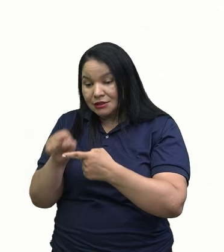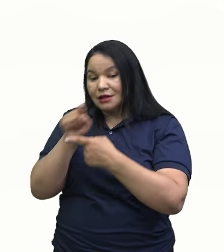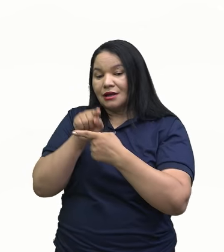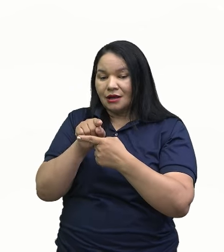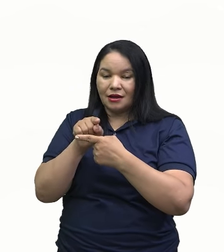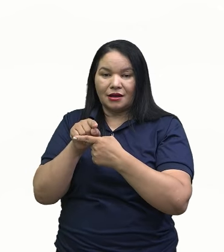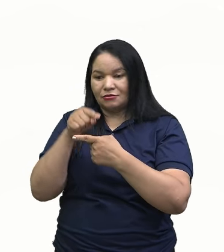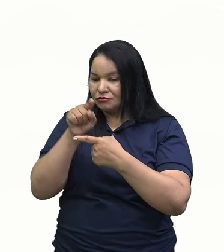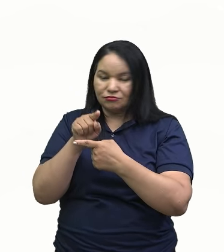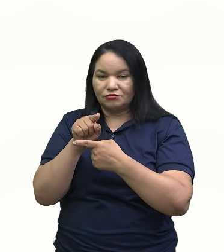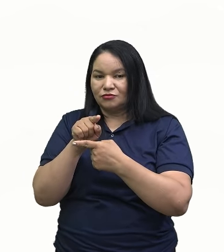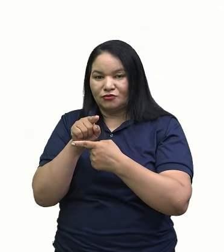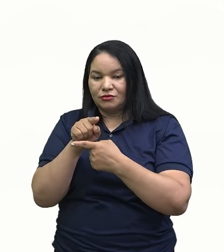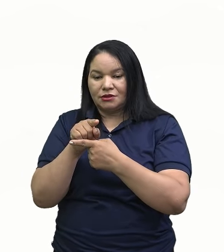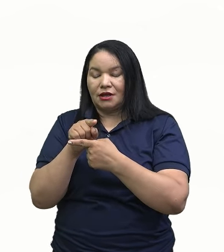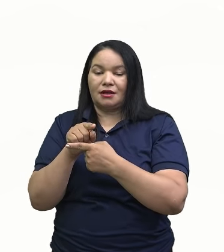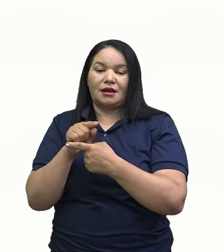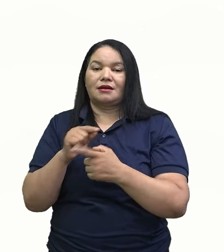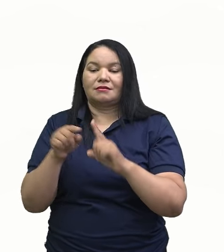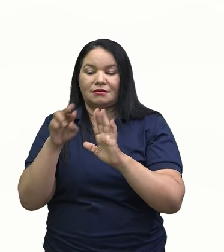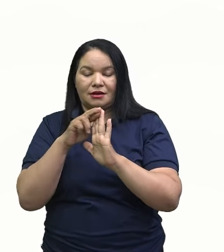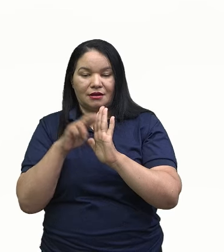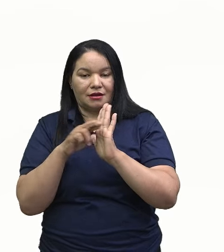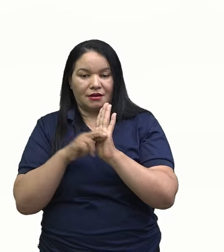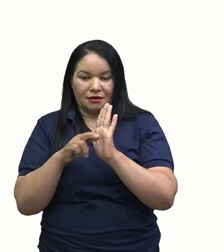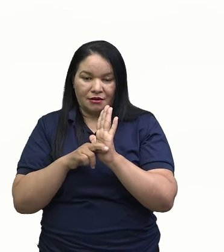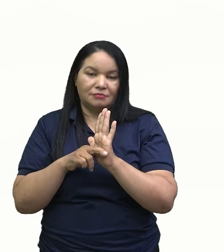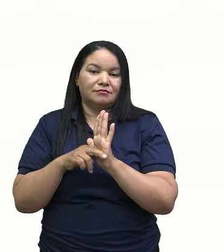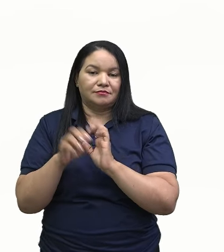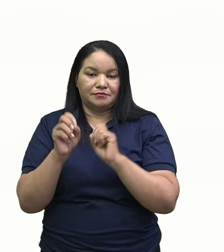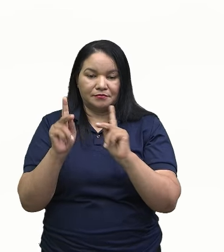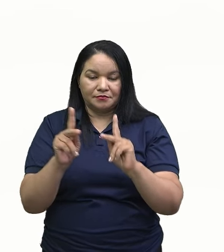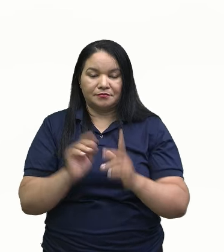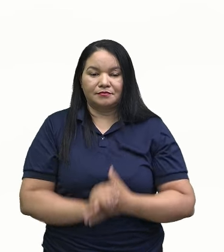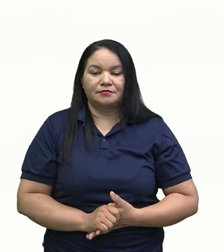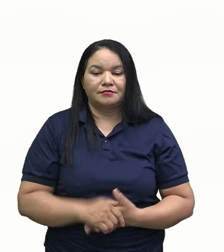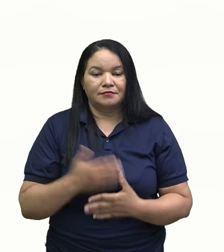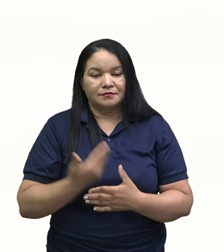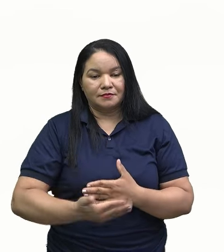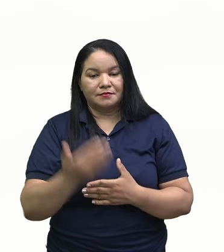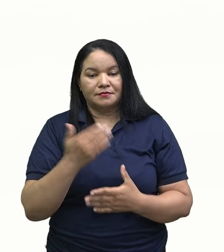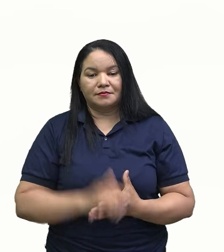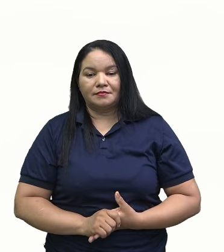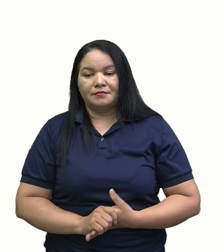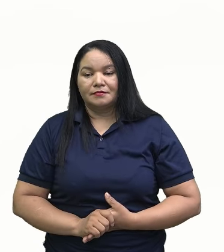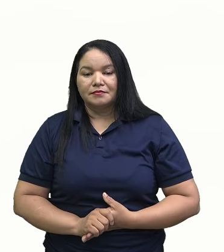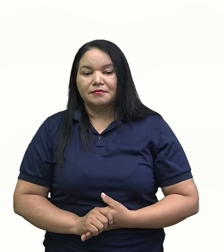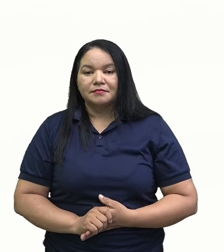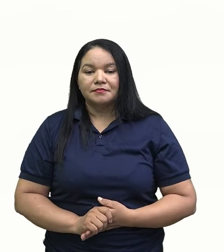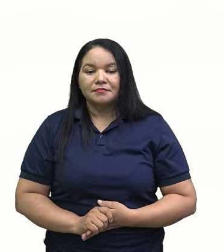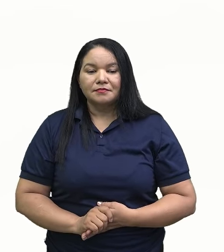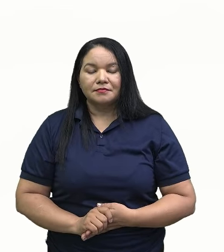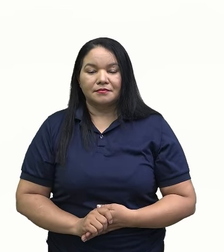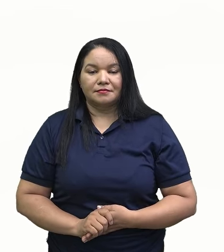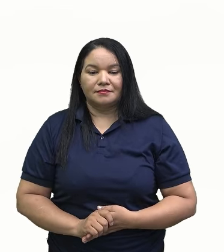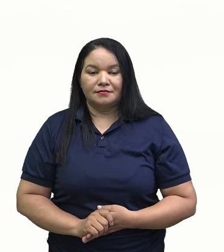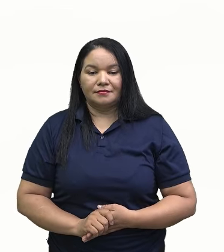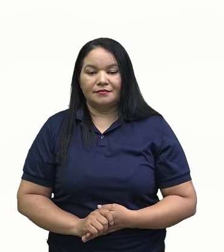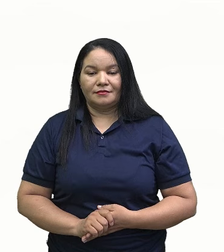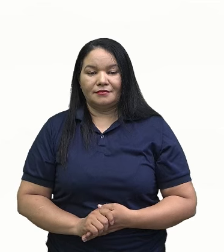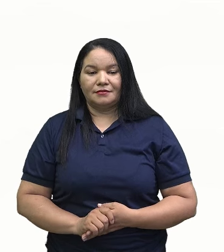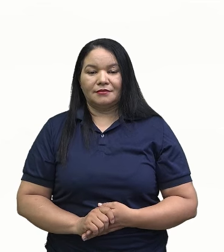mais o acento gráfico, tá bom? Conforme a regra anterior que nós vimos. Vamos continuar. com a próxima